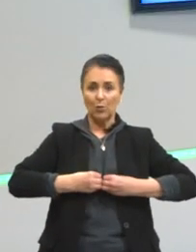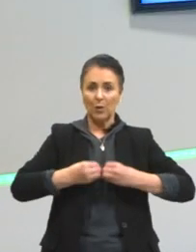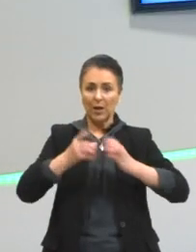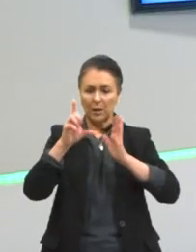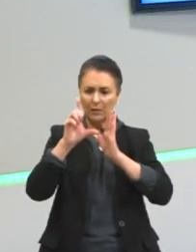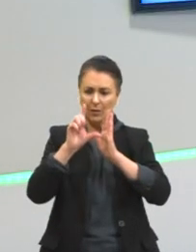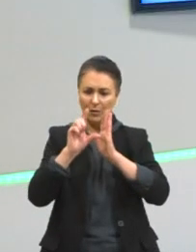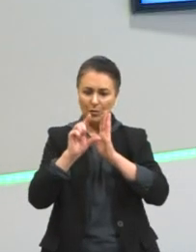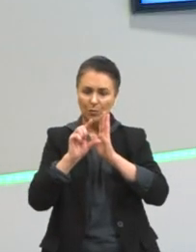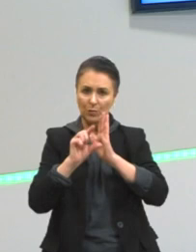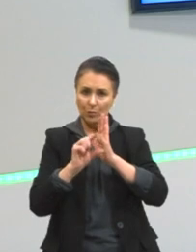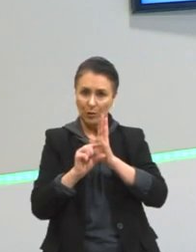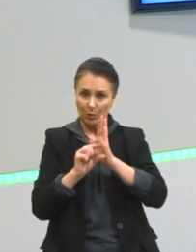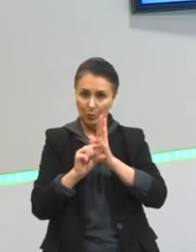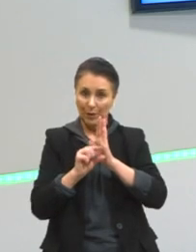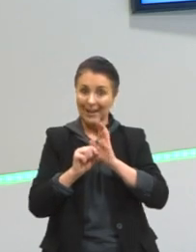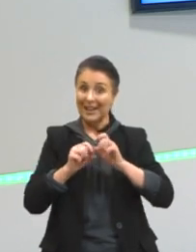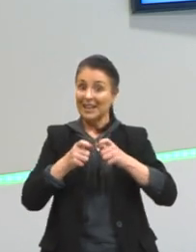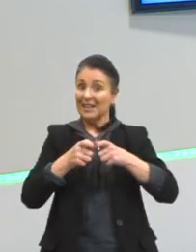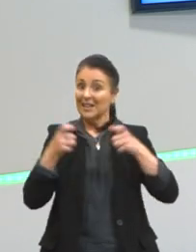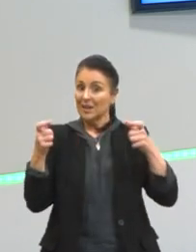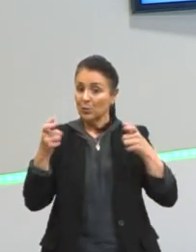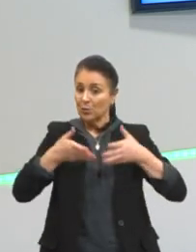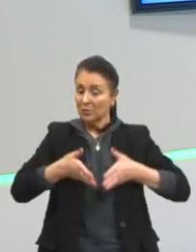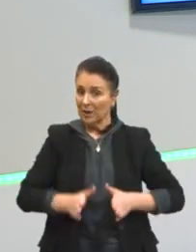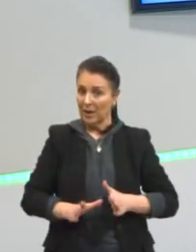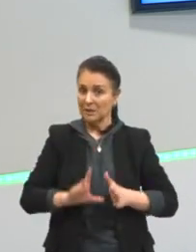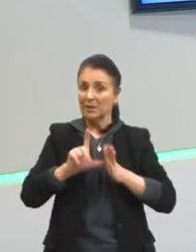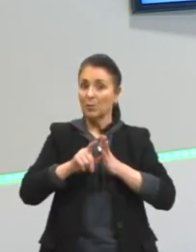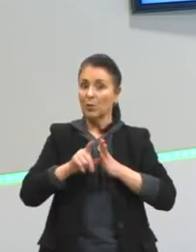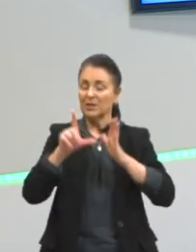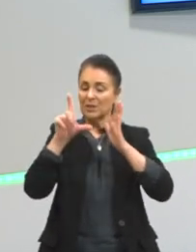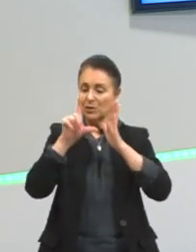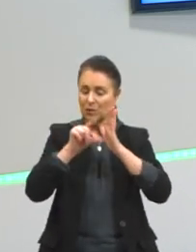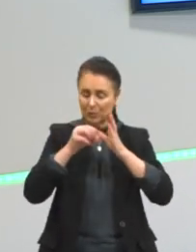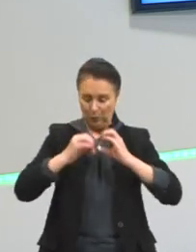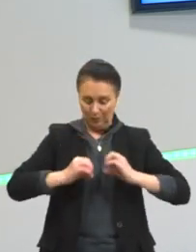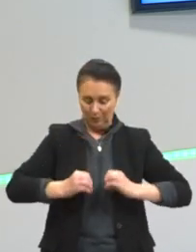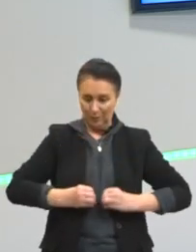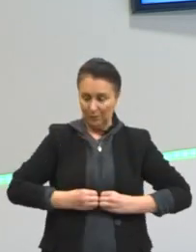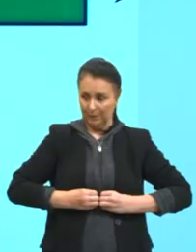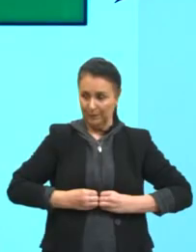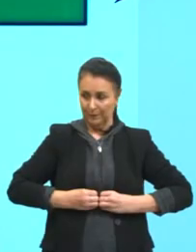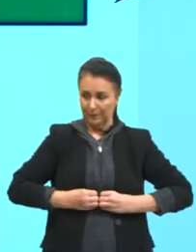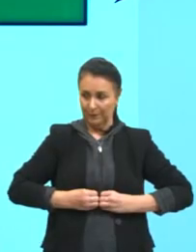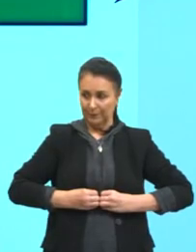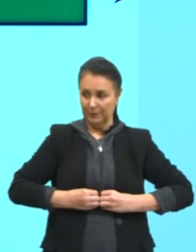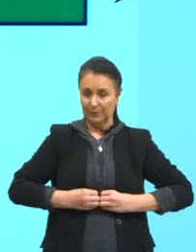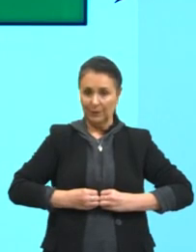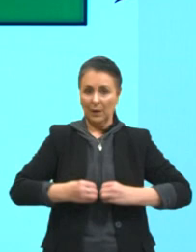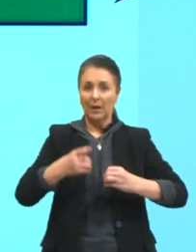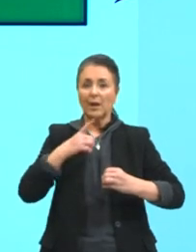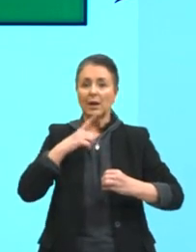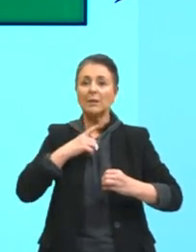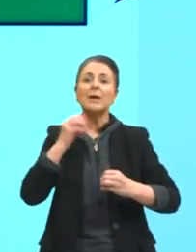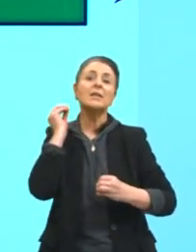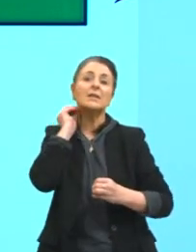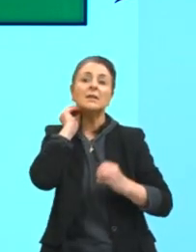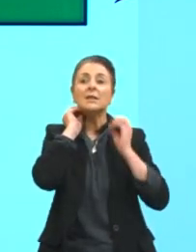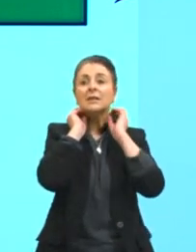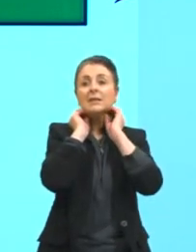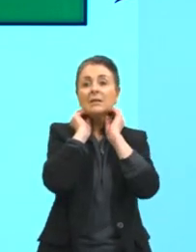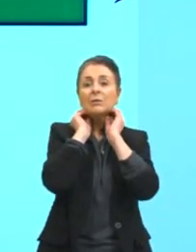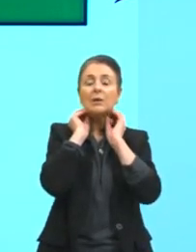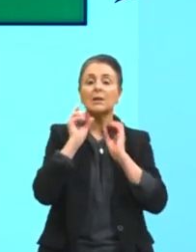vai diminuindo ao longo então dá do desenvolvimento um adulto já tem um time de menor é mais ingles